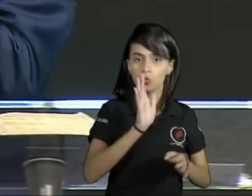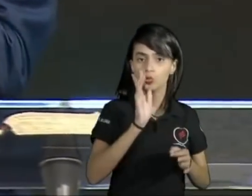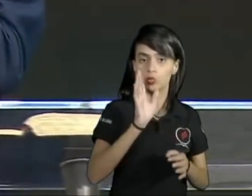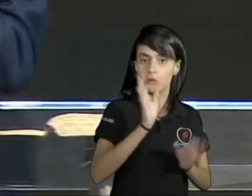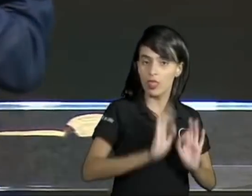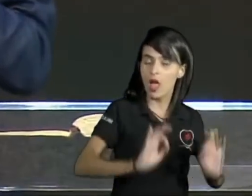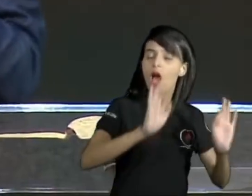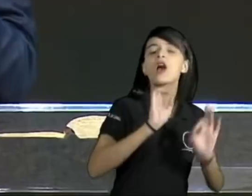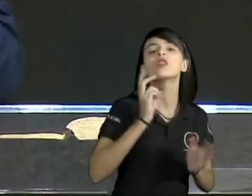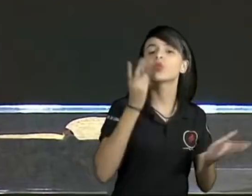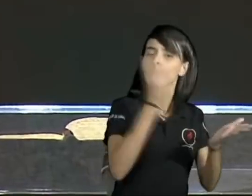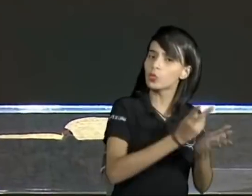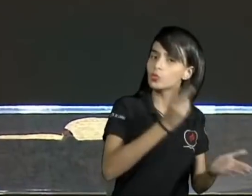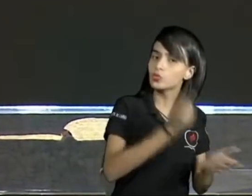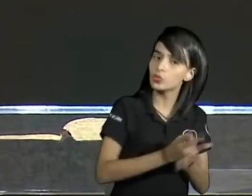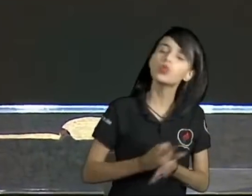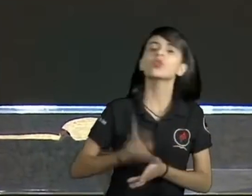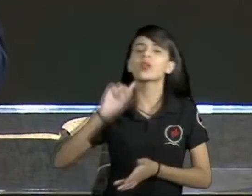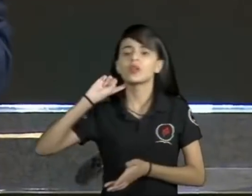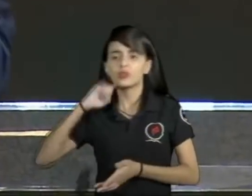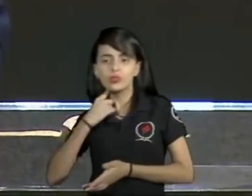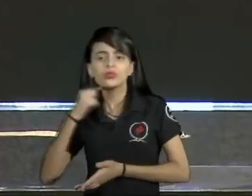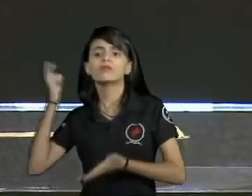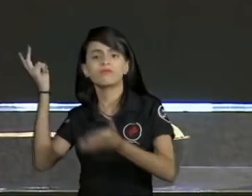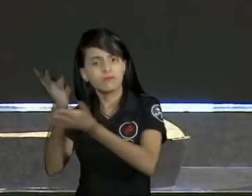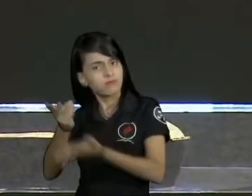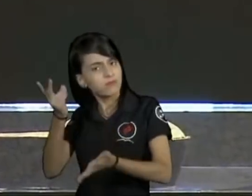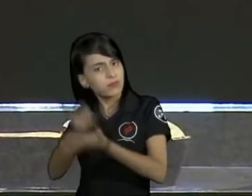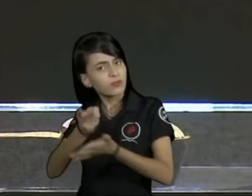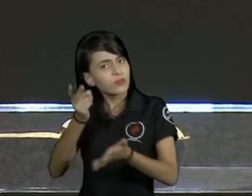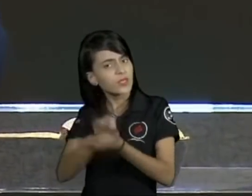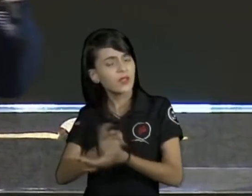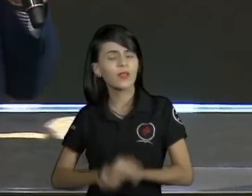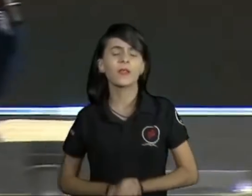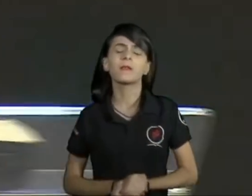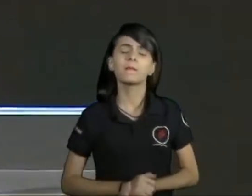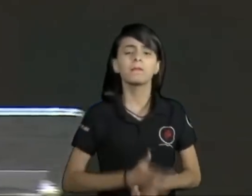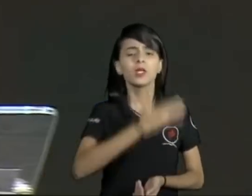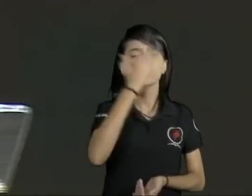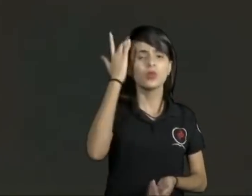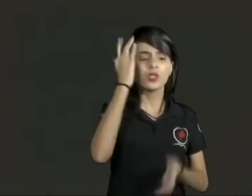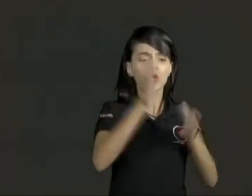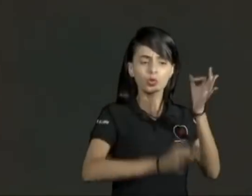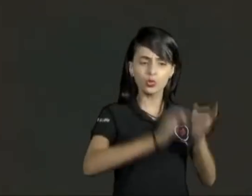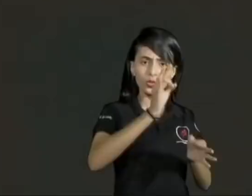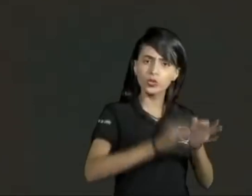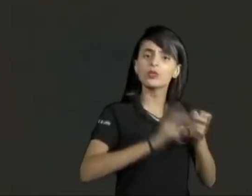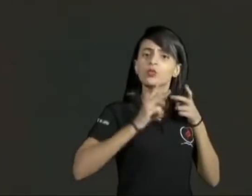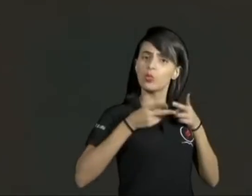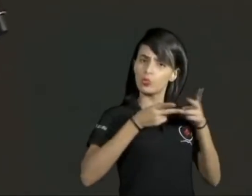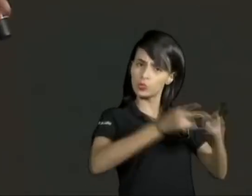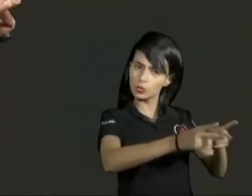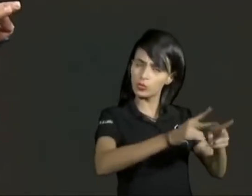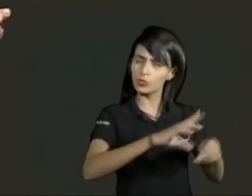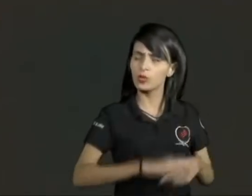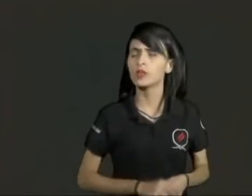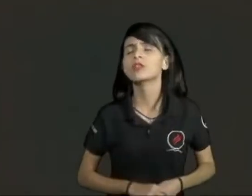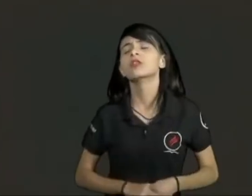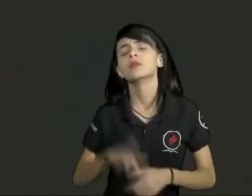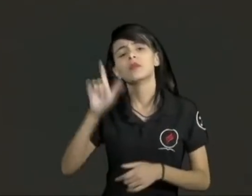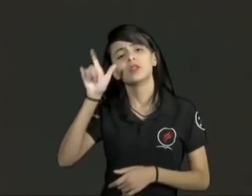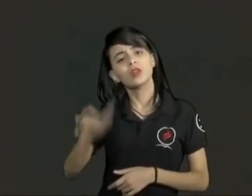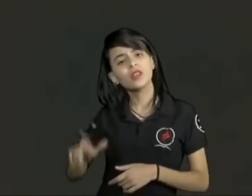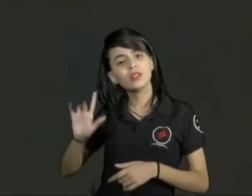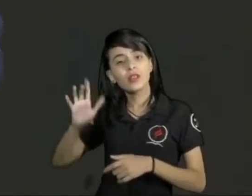ainda e aquele que é sujo suje-se ainda e aquele que é justo faça Justiça ainda